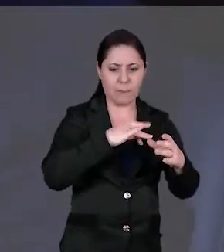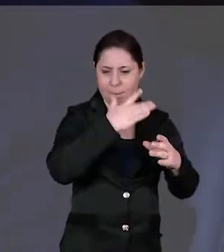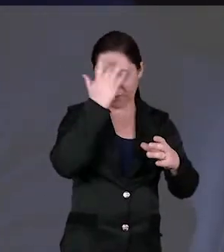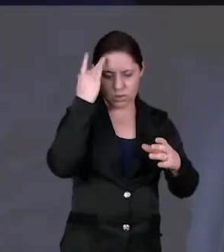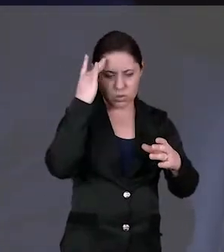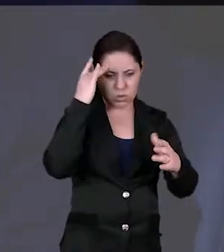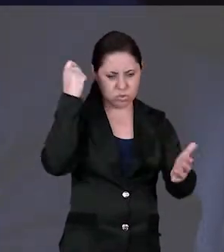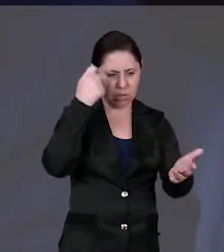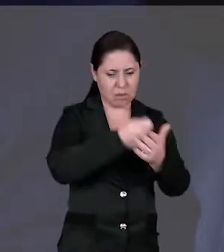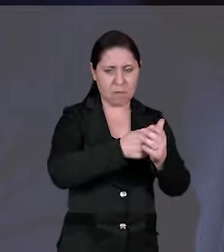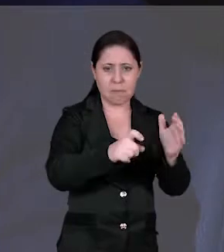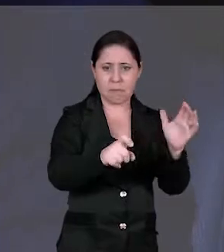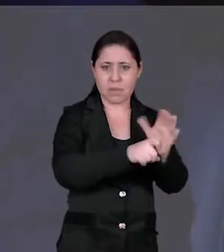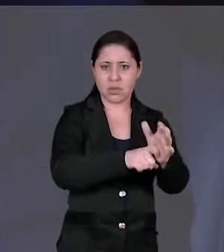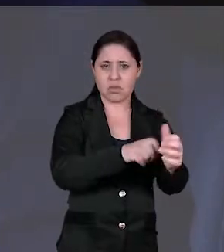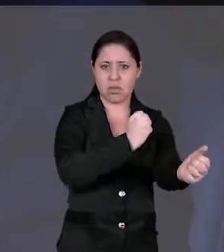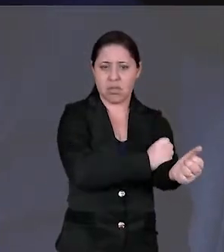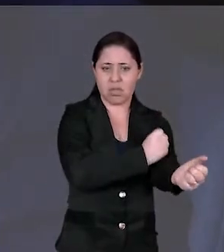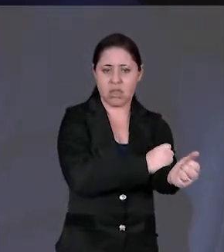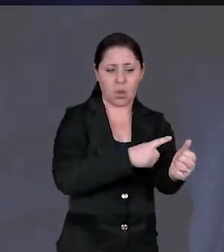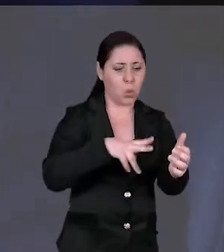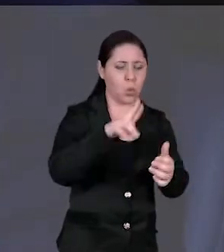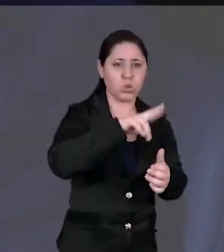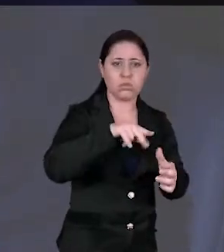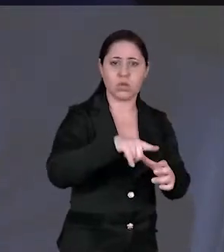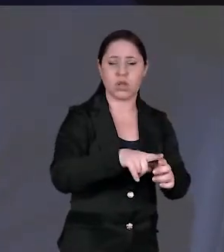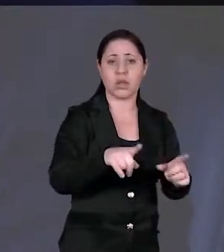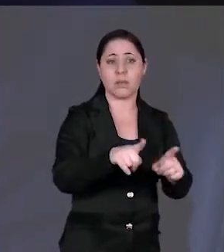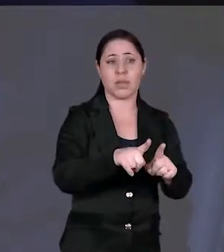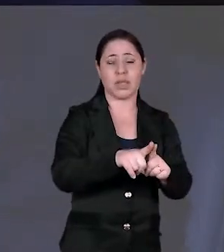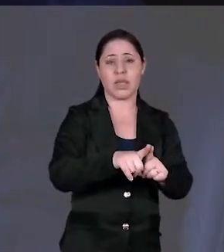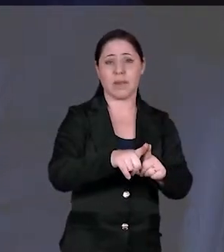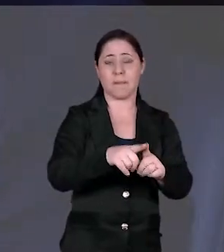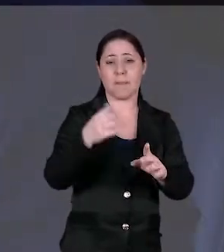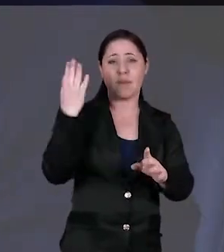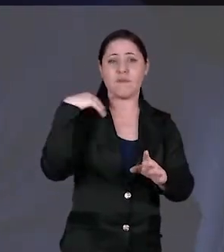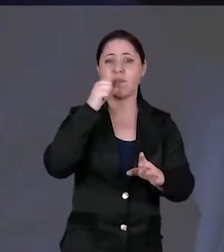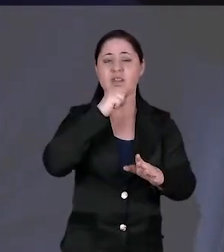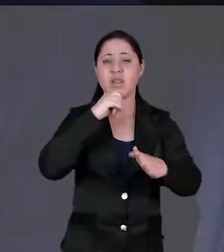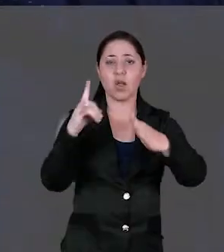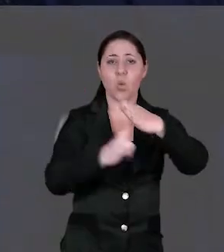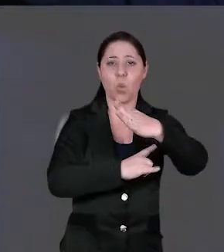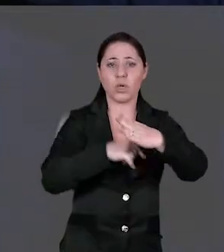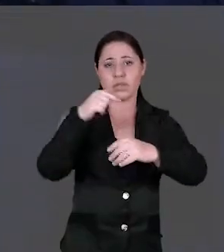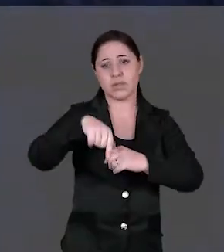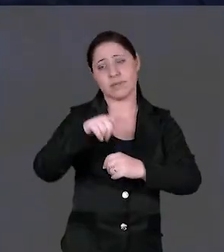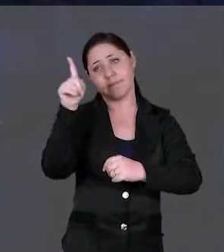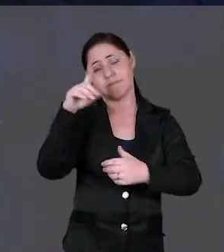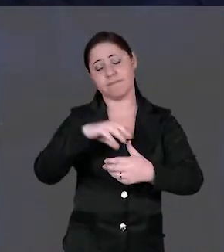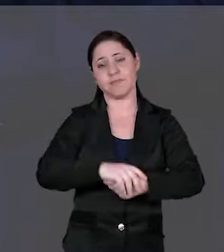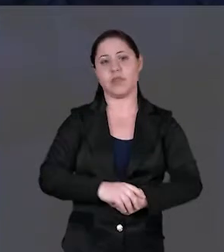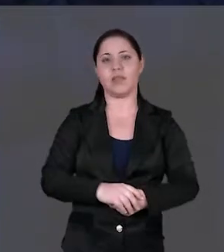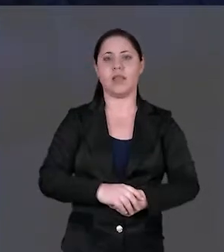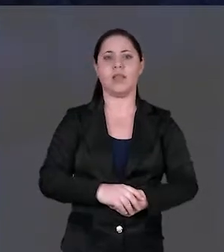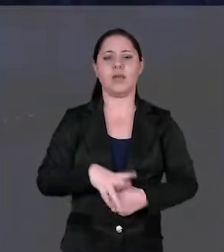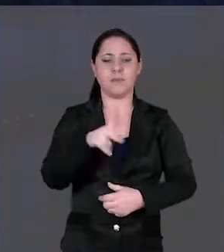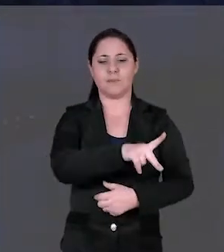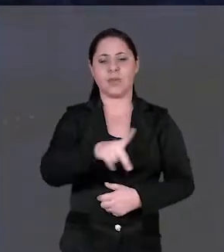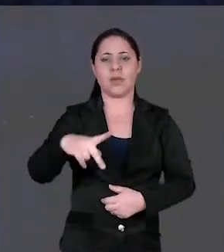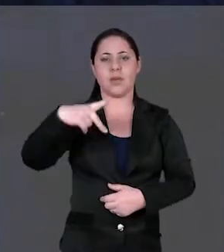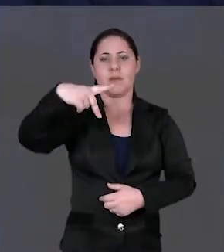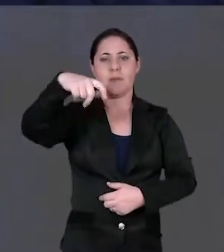que elas possam fazer esse enfrentamento. Então nós acreditamos que possa evoluir muito e é o que nós sonhamos, através de um centro de